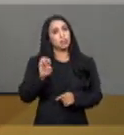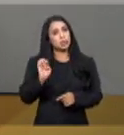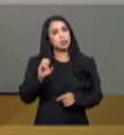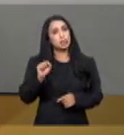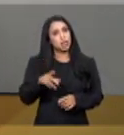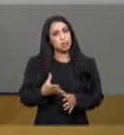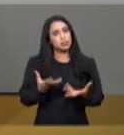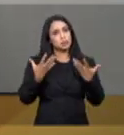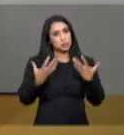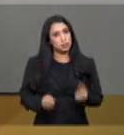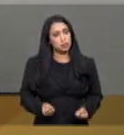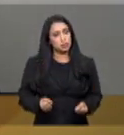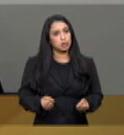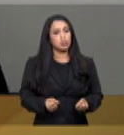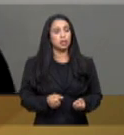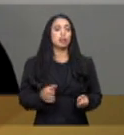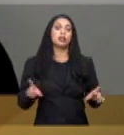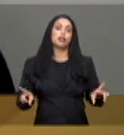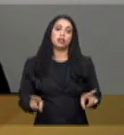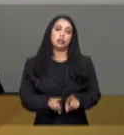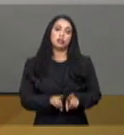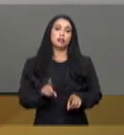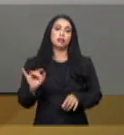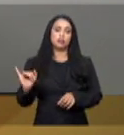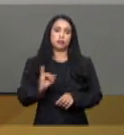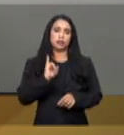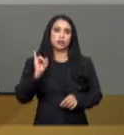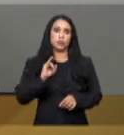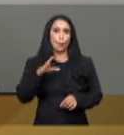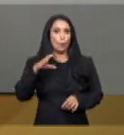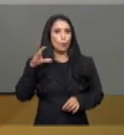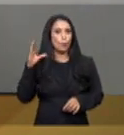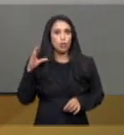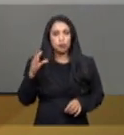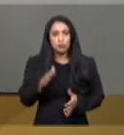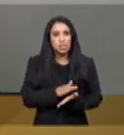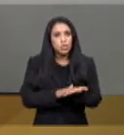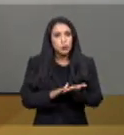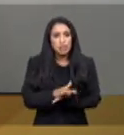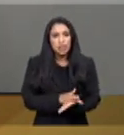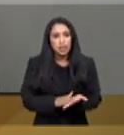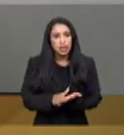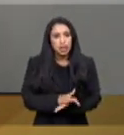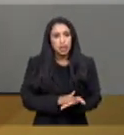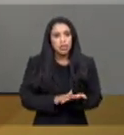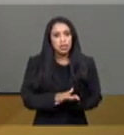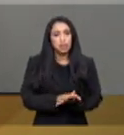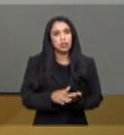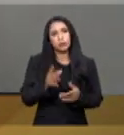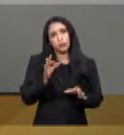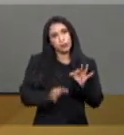este caso. Vale dizer, não se omitiu nem se desconheceu o que antes foi julgado por este Supremo Tribunal